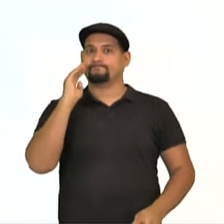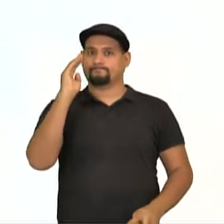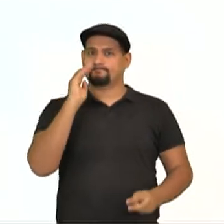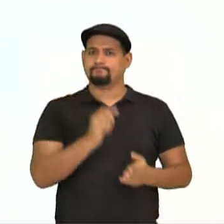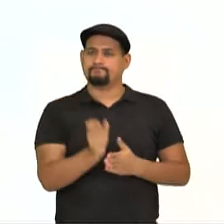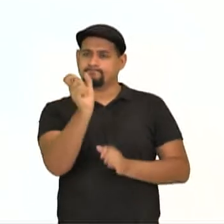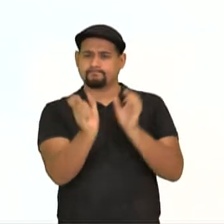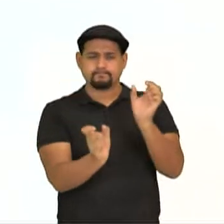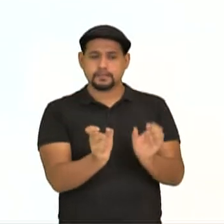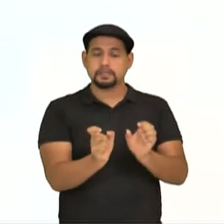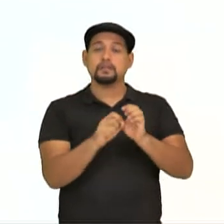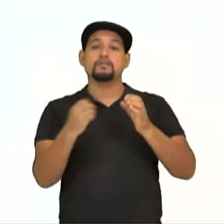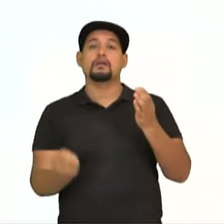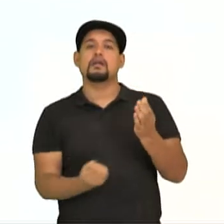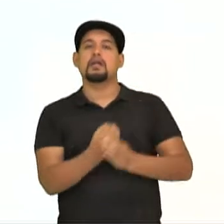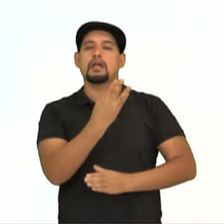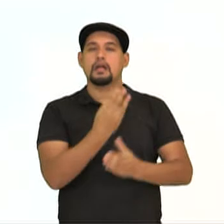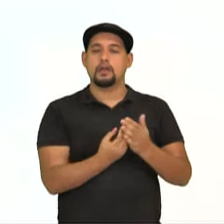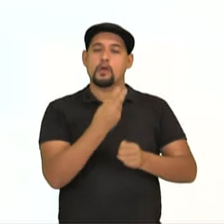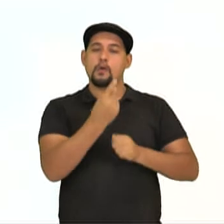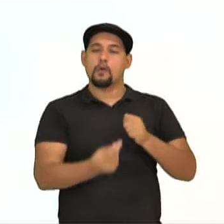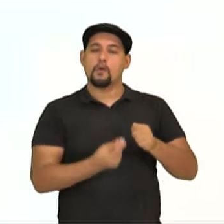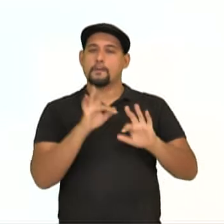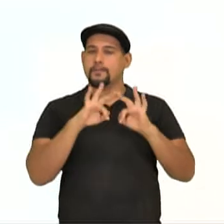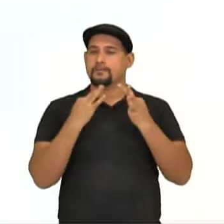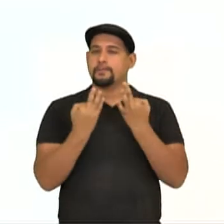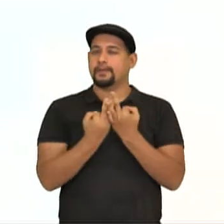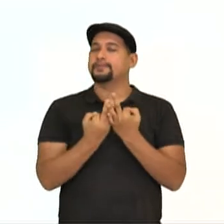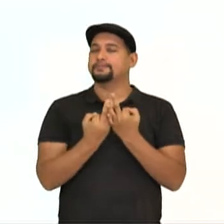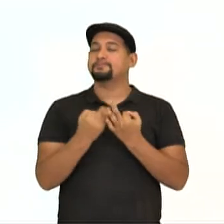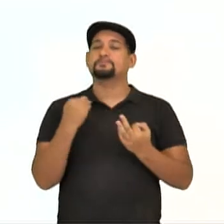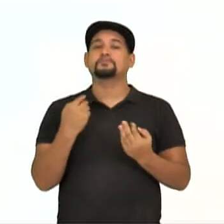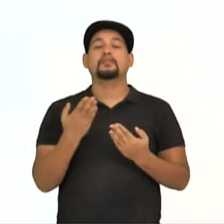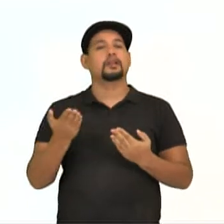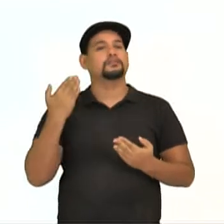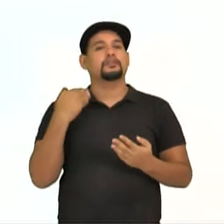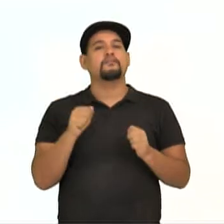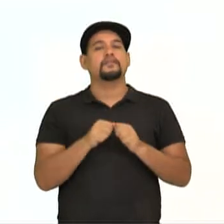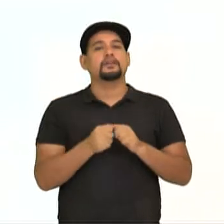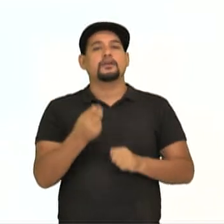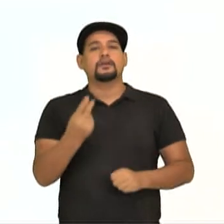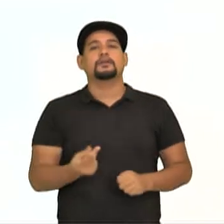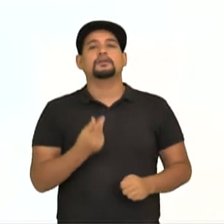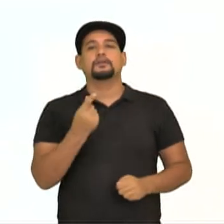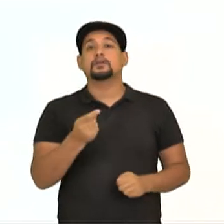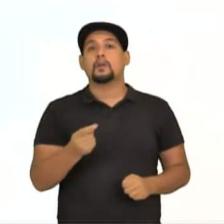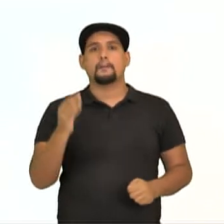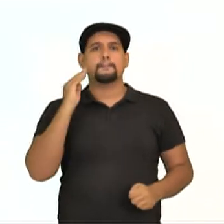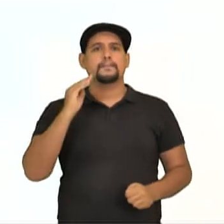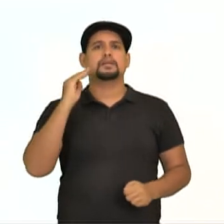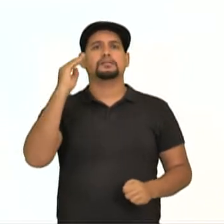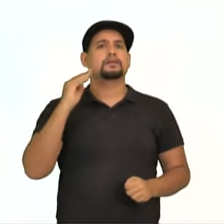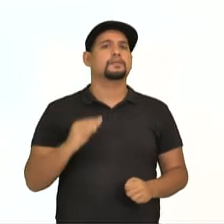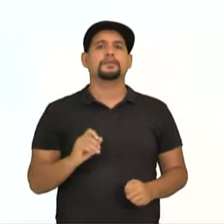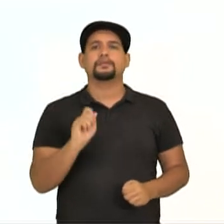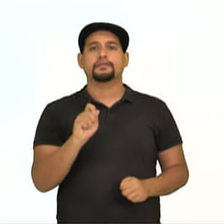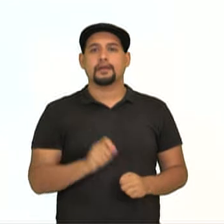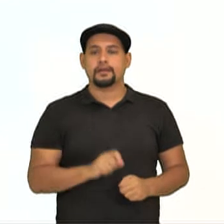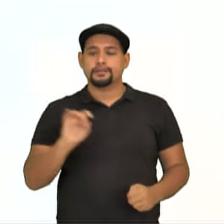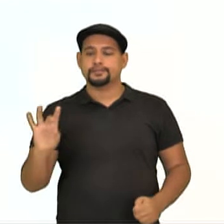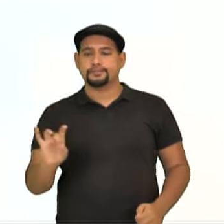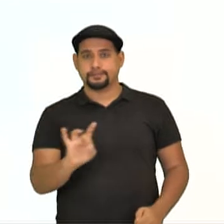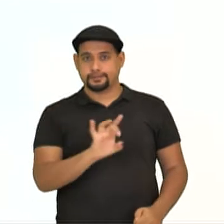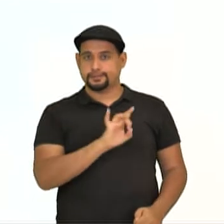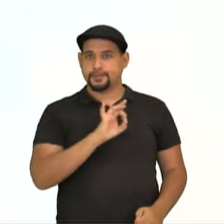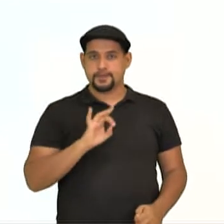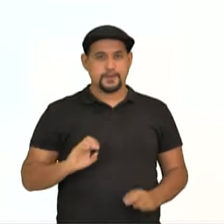vamos elaborar um orçamento familiar. No vídeo passado a gente elaborou exatamente um orçamento, os princípios de um orçamento